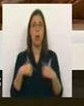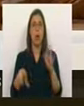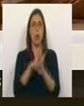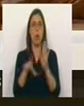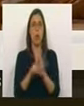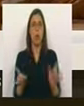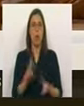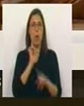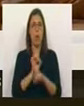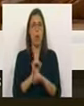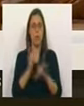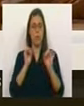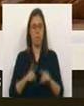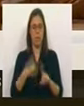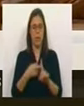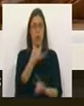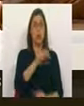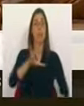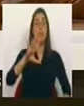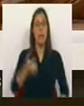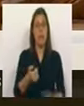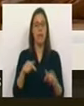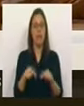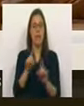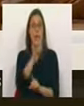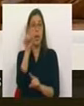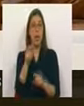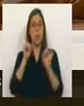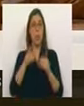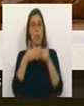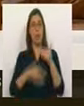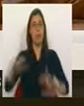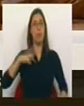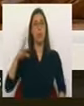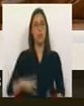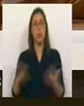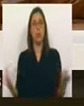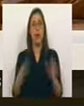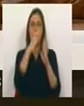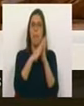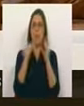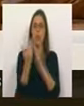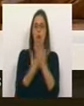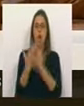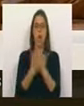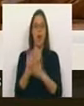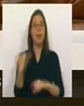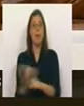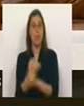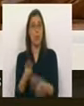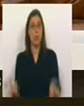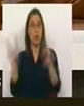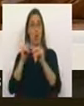legislamos quando é a partir de 2015 que esta questão se coloca em Portugal, este modelo de negócio e novo